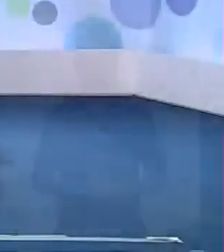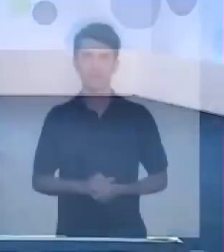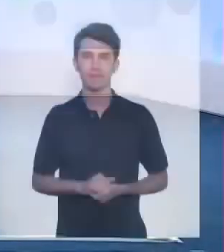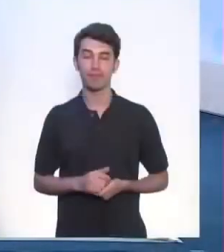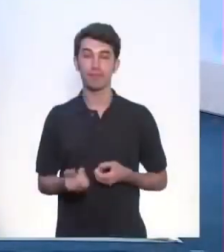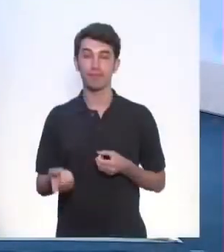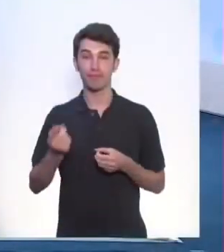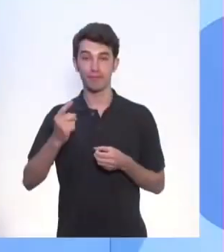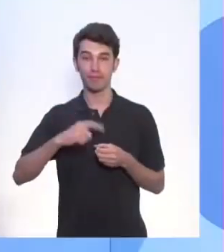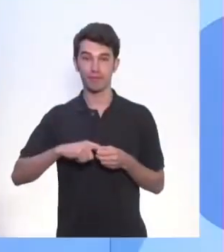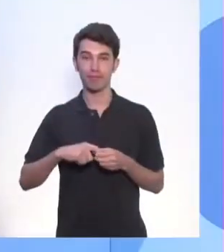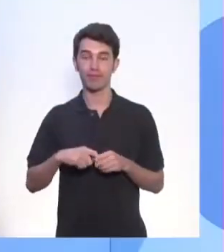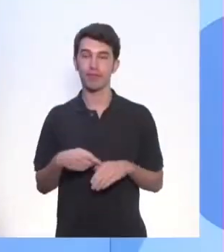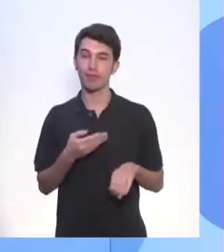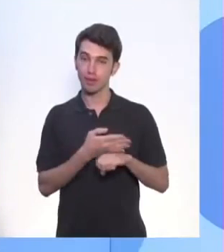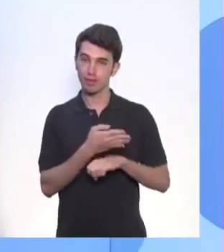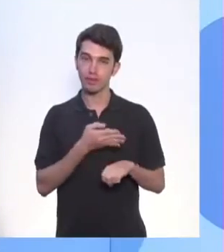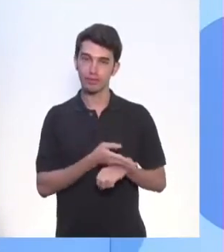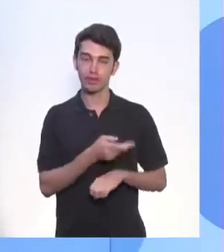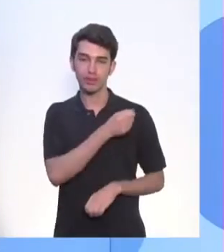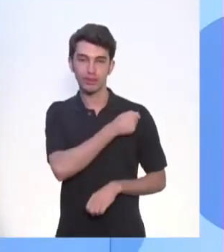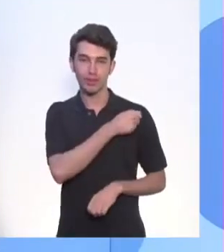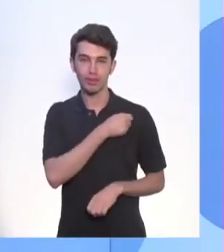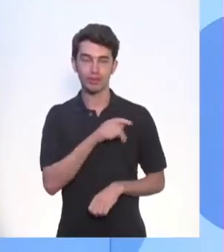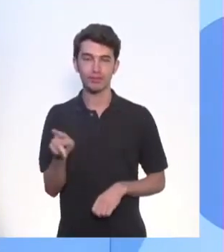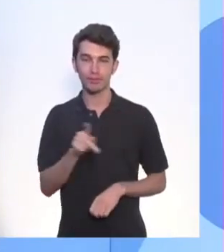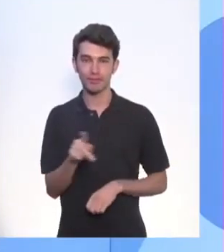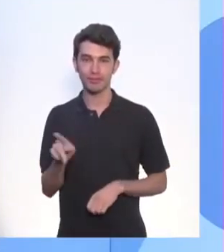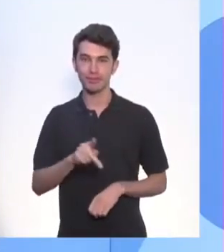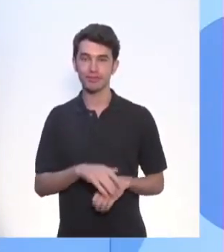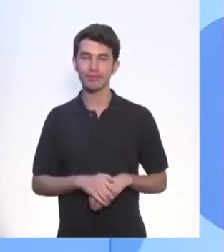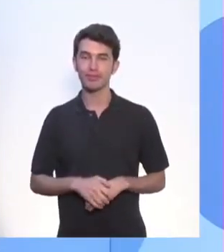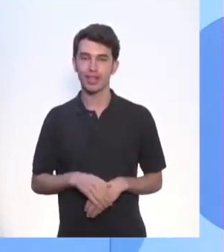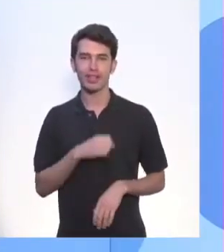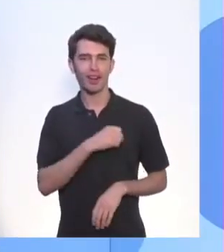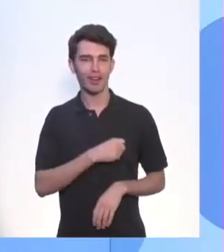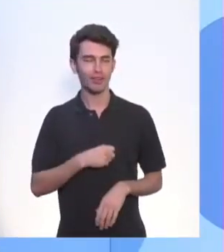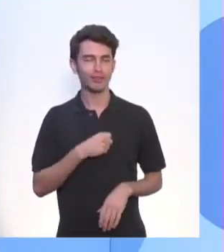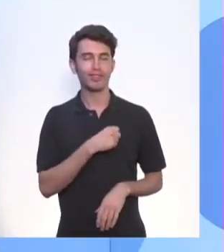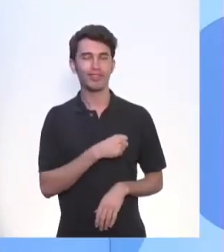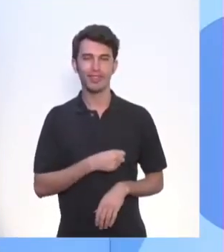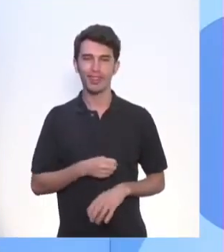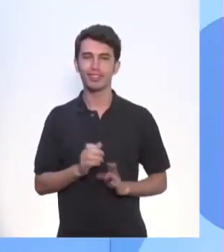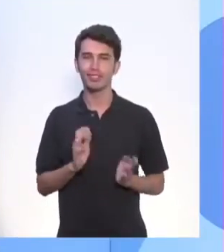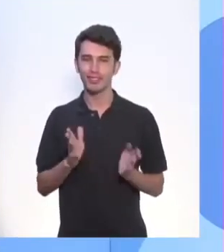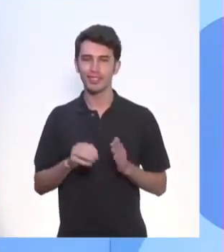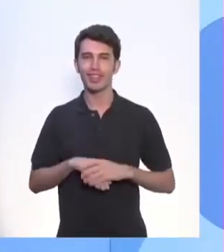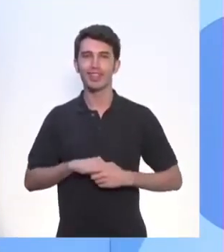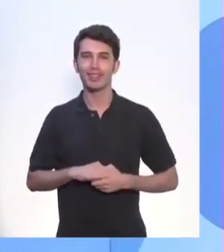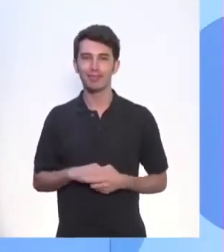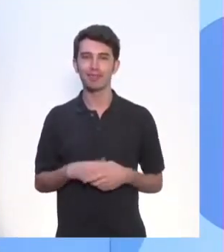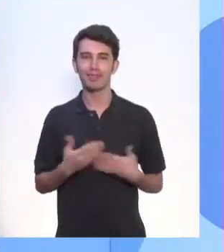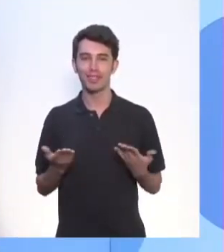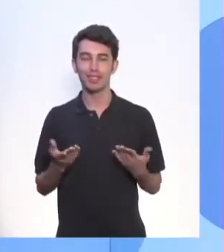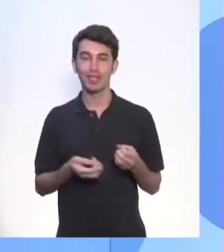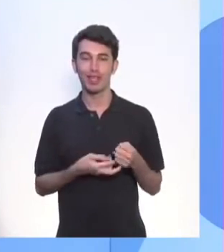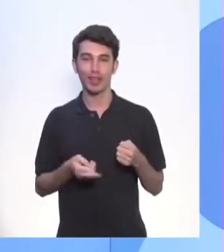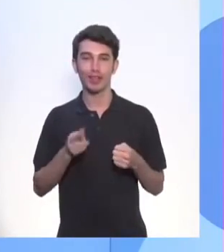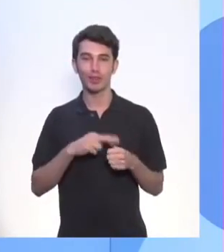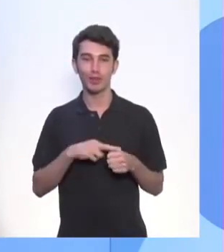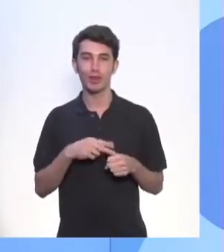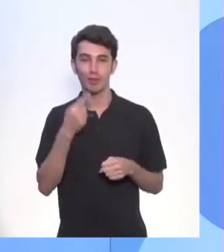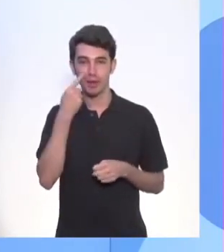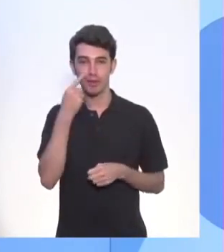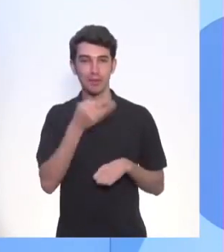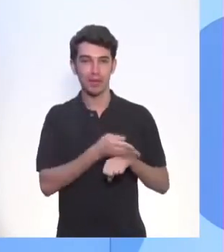De volta aqui com a participação dos alunos e professores, A gente estava com saudade disso, Pro? Já nesse retorno para poder ver a